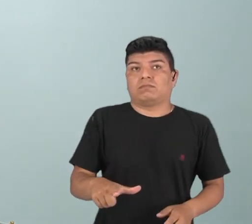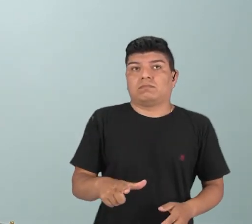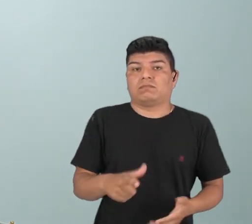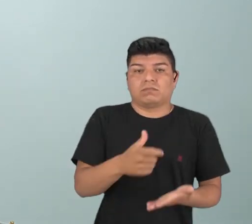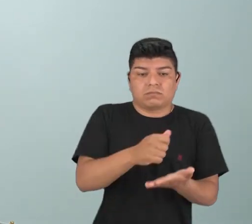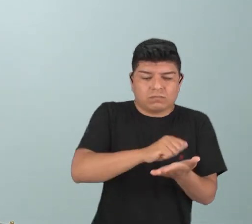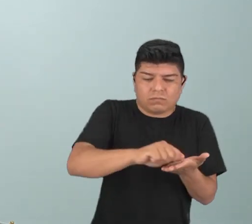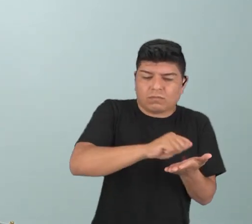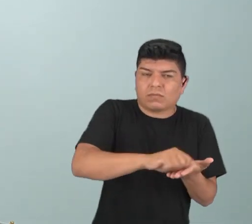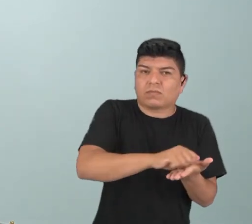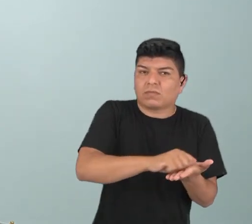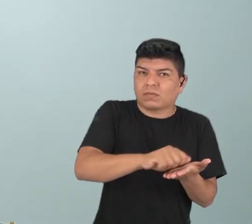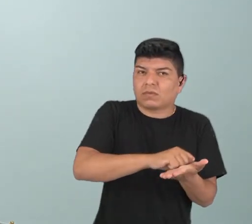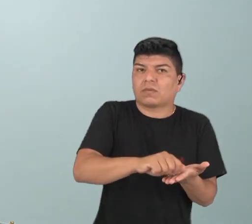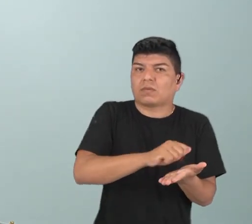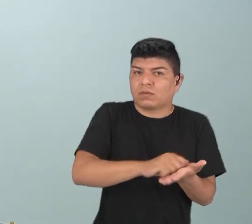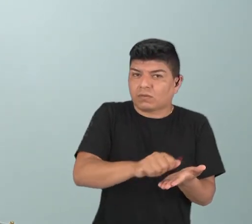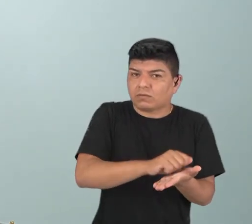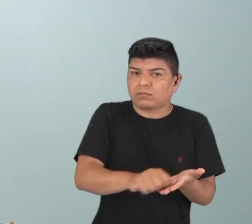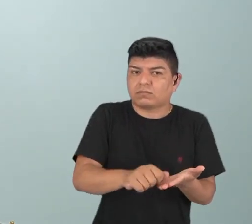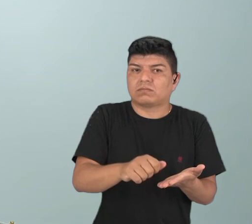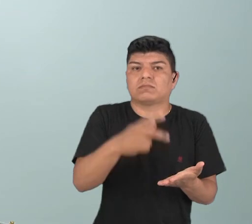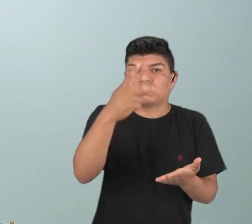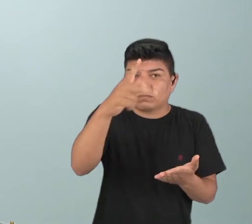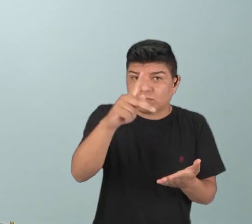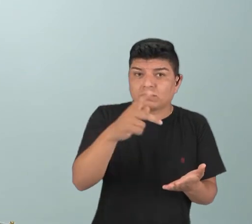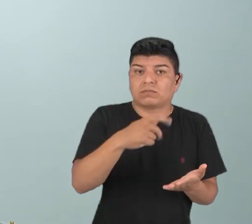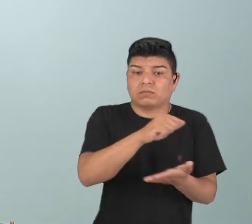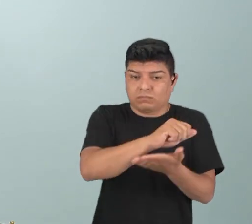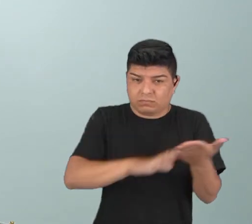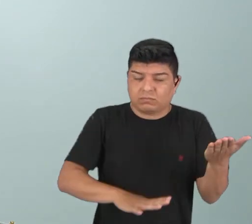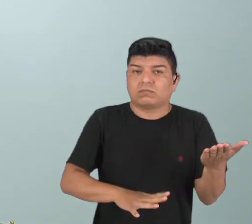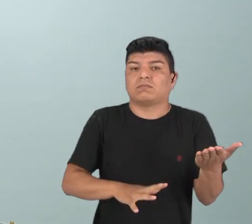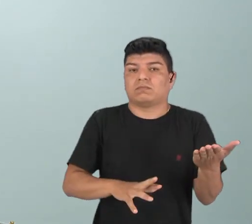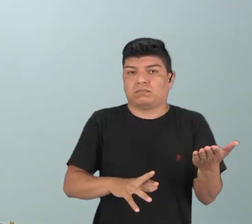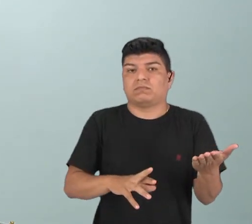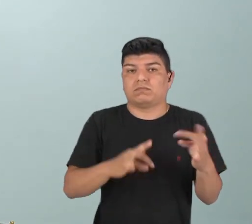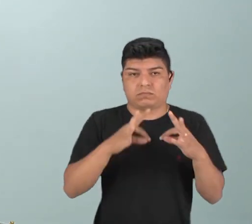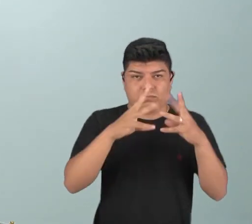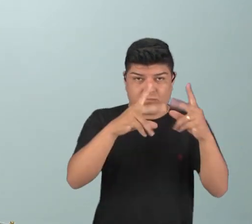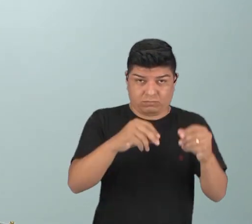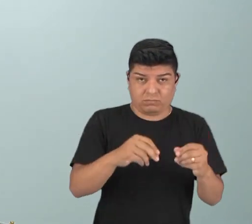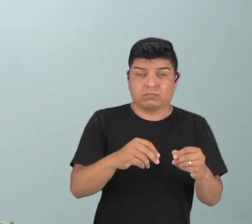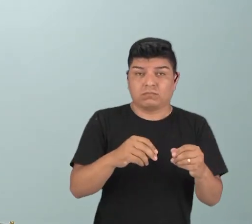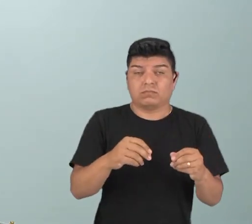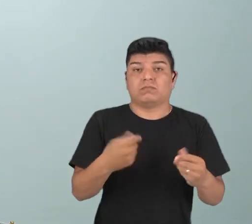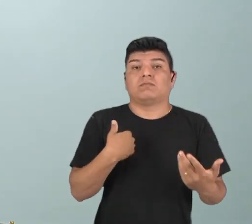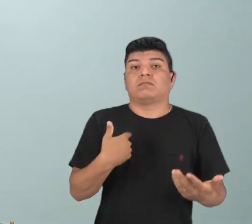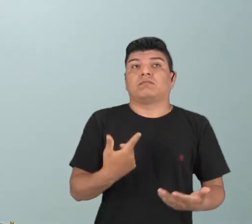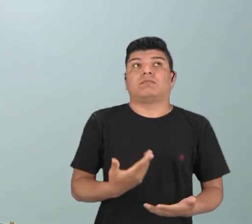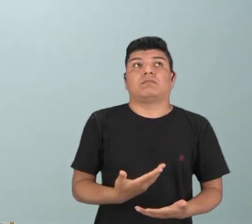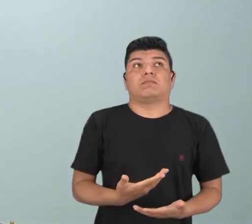algumas anotações no seu caderno, anotar as atividades, as questões, e aí você vai